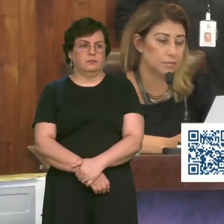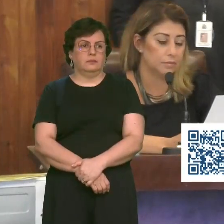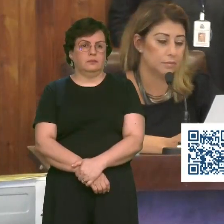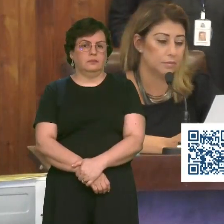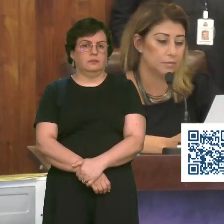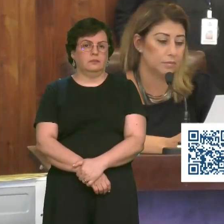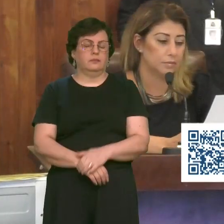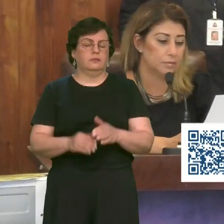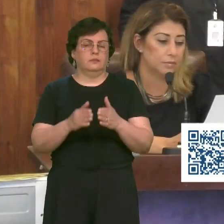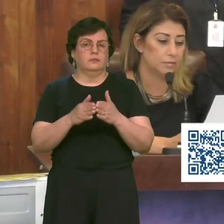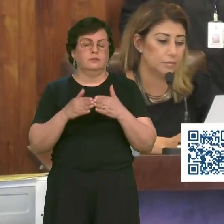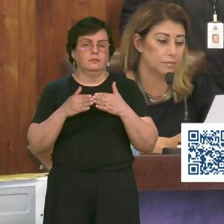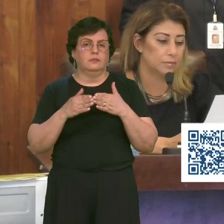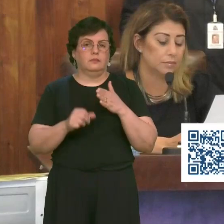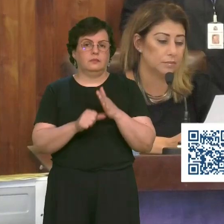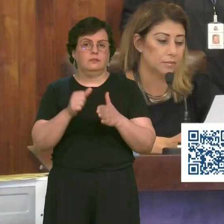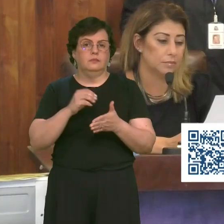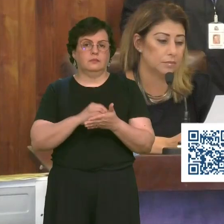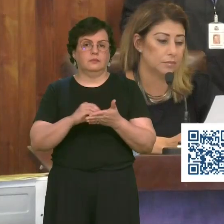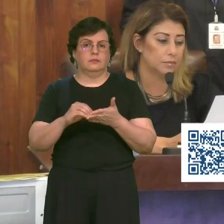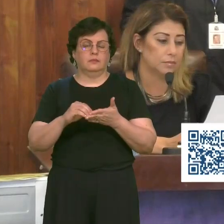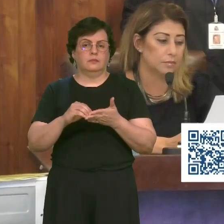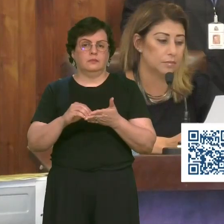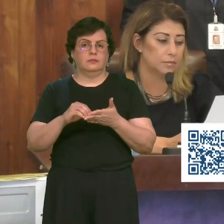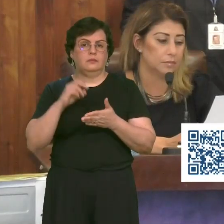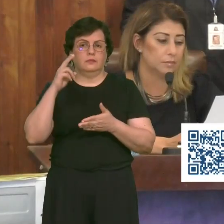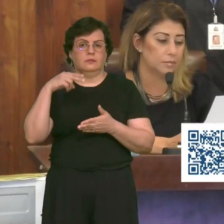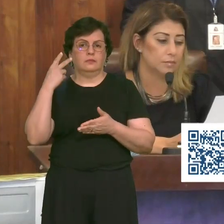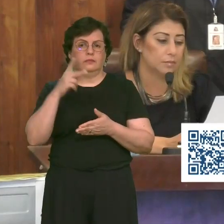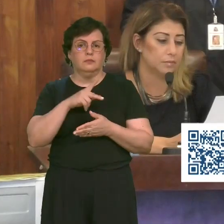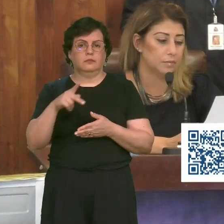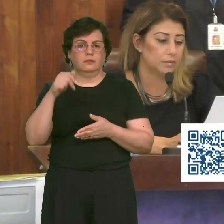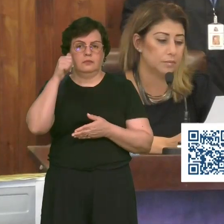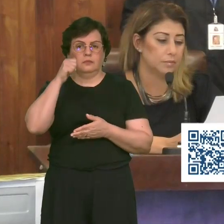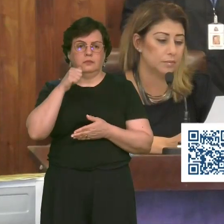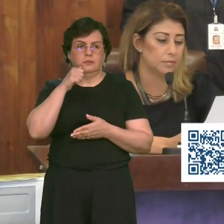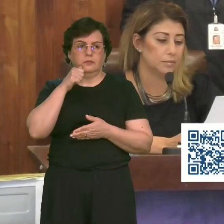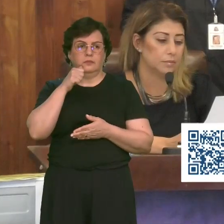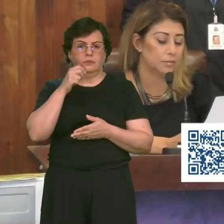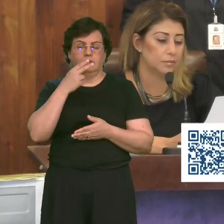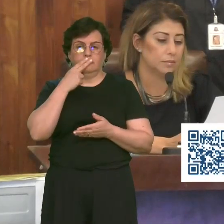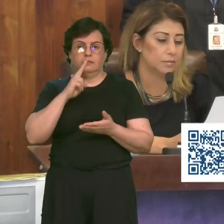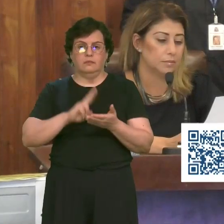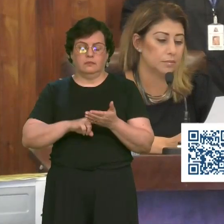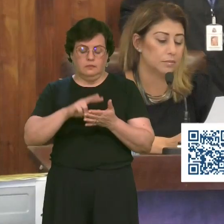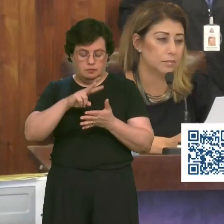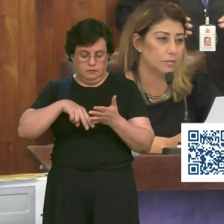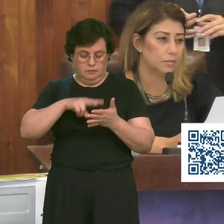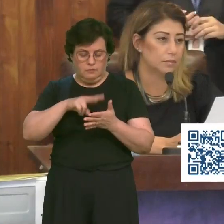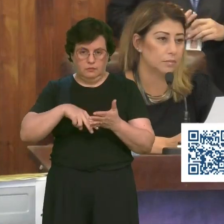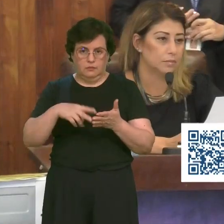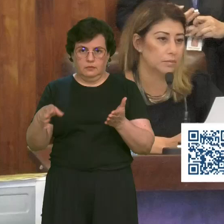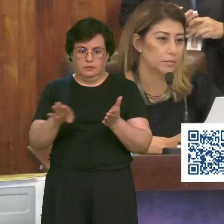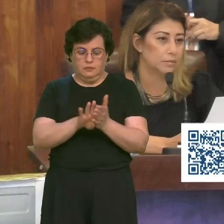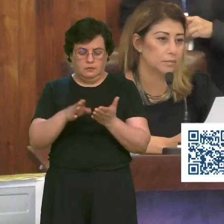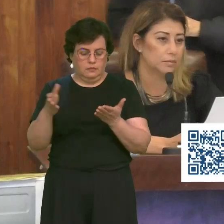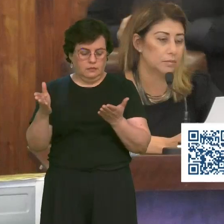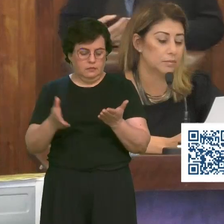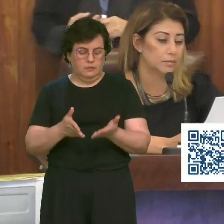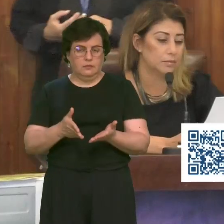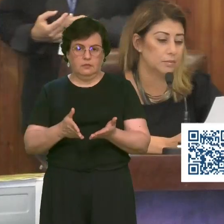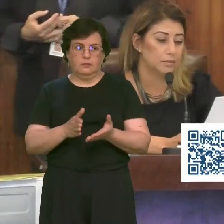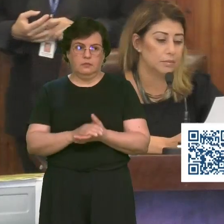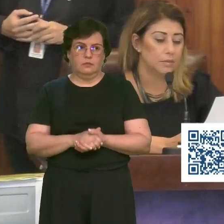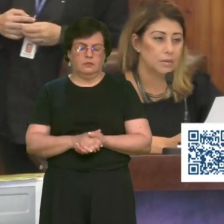eu Solicito a primeira secretária vereadora que faça a leitura da correspondência que acabou de chegar à mesa da